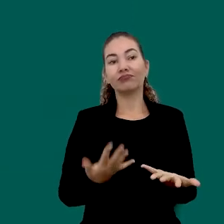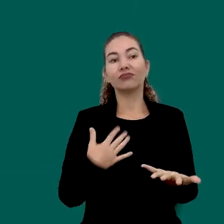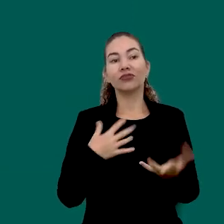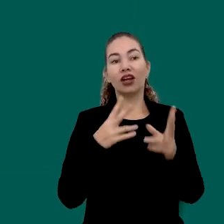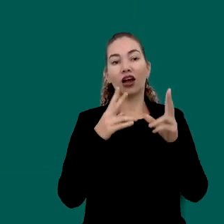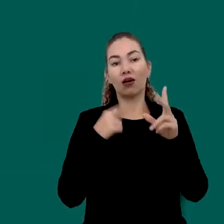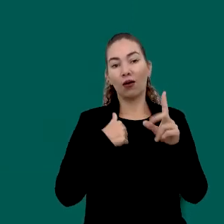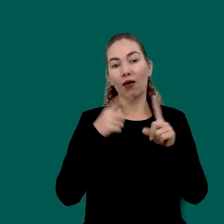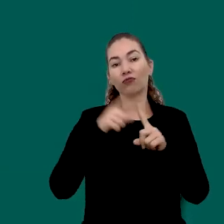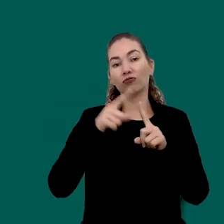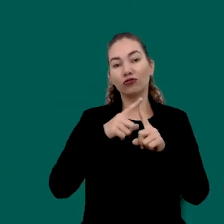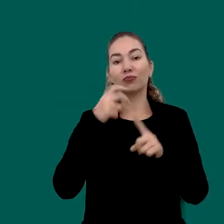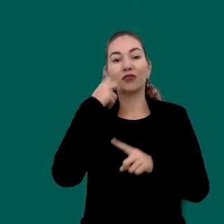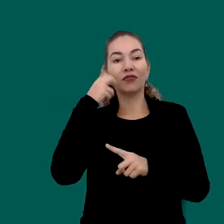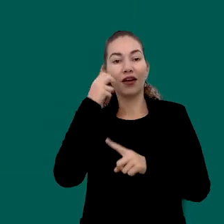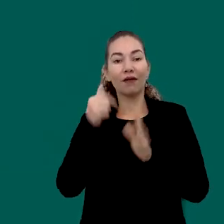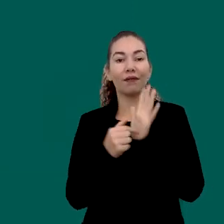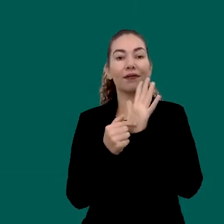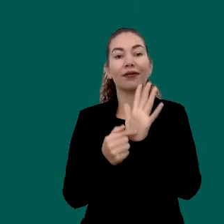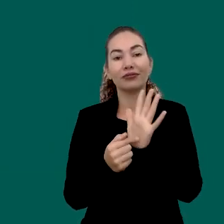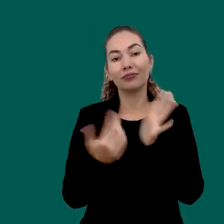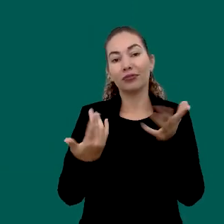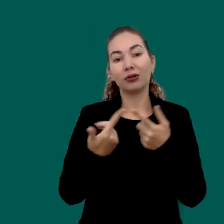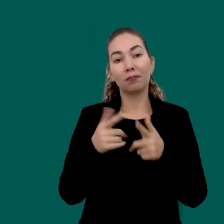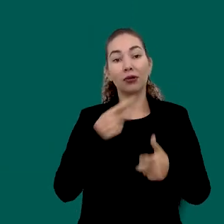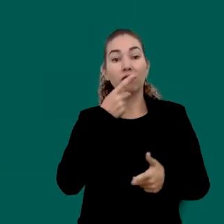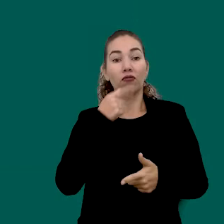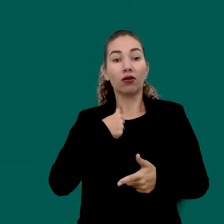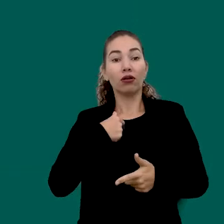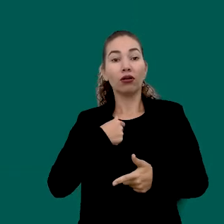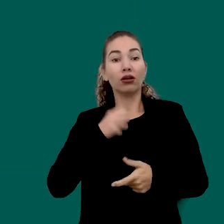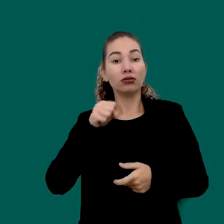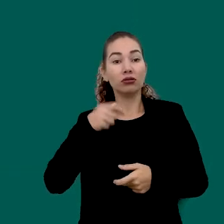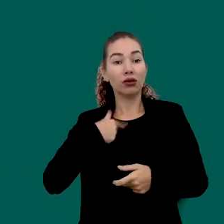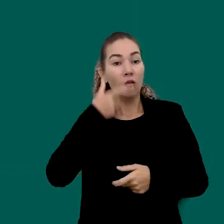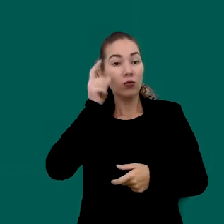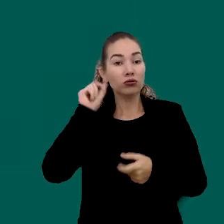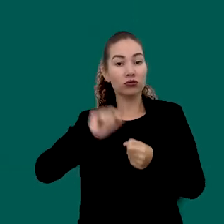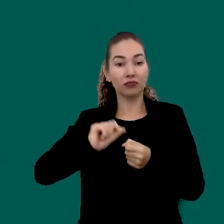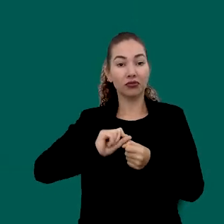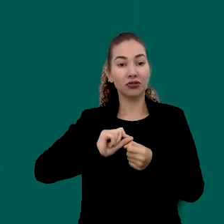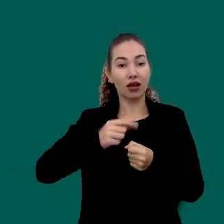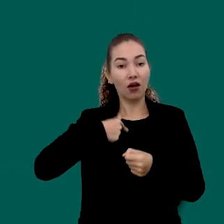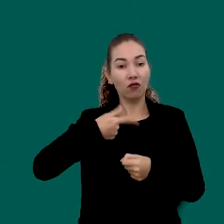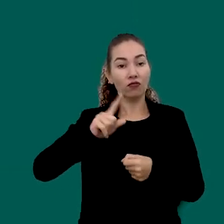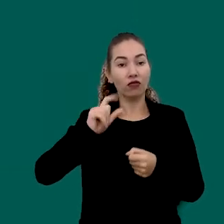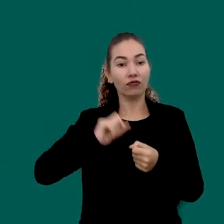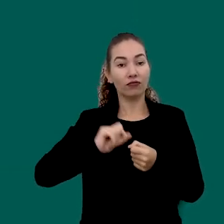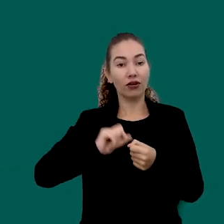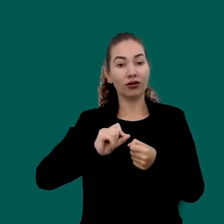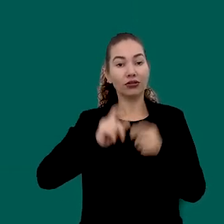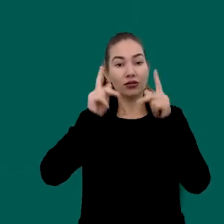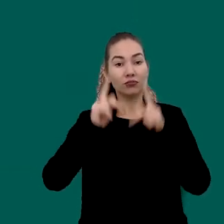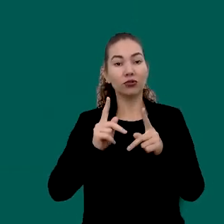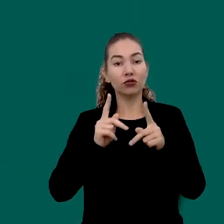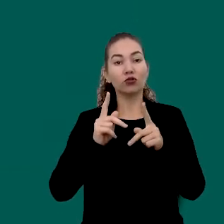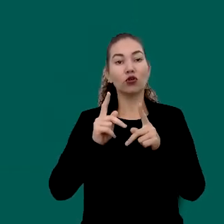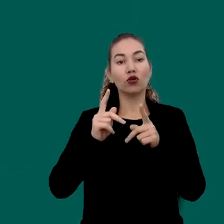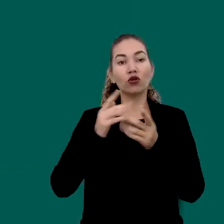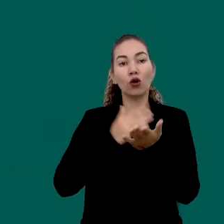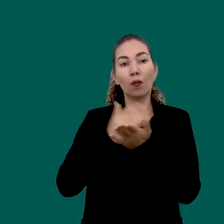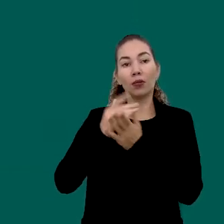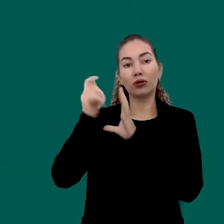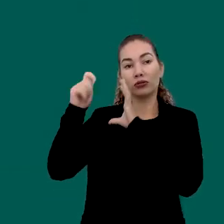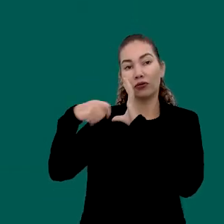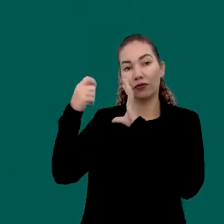consigo fazer. Então, eu sempre fui uma pessoa que tive vergonha de me aparecer e tudo mais, mas eu preciso fazer, deixa eu ir para a câmera.